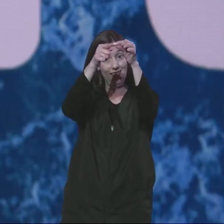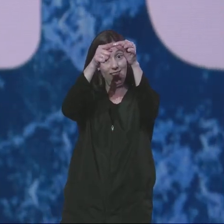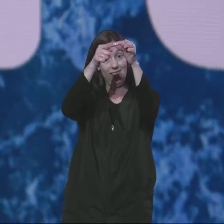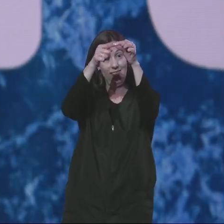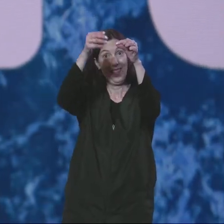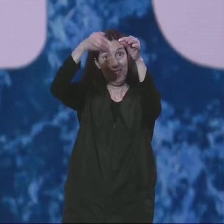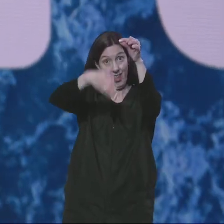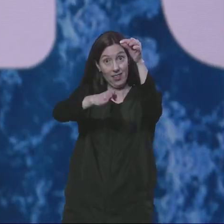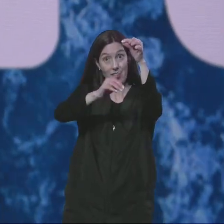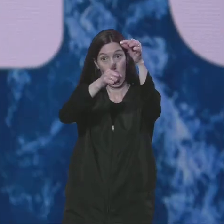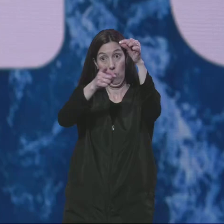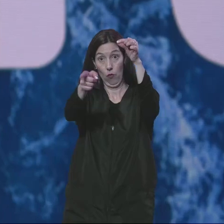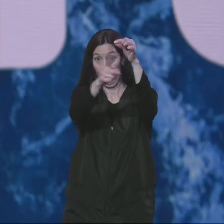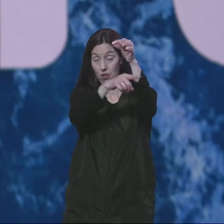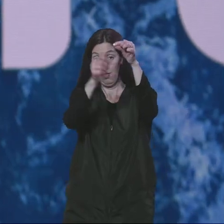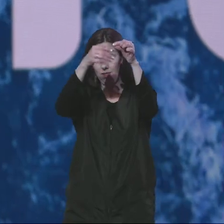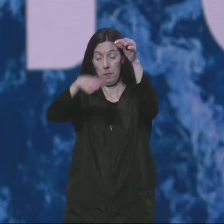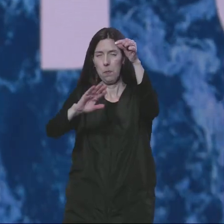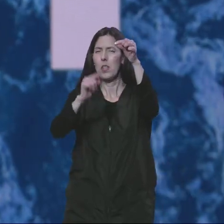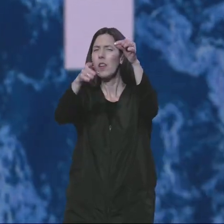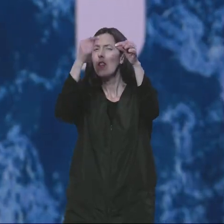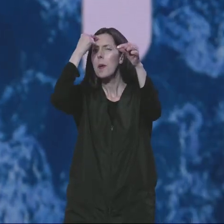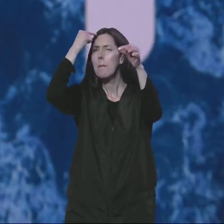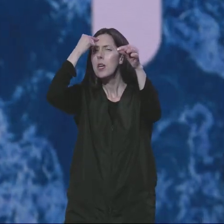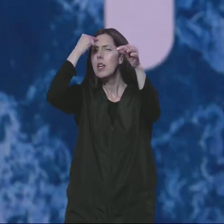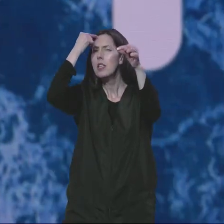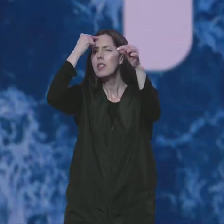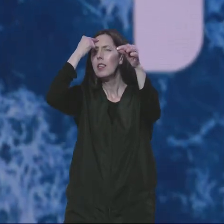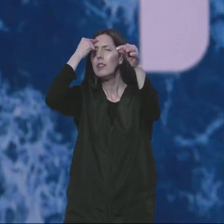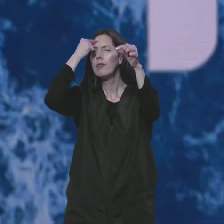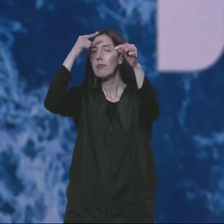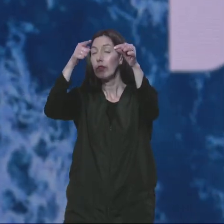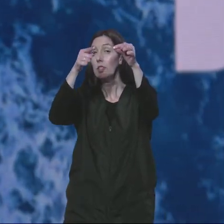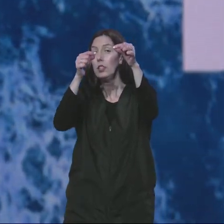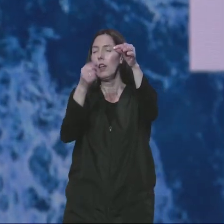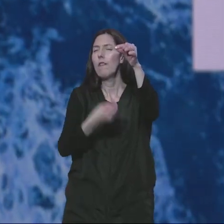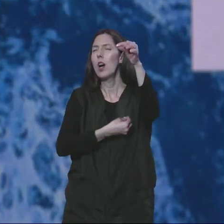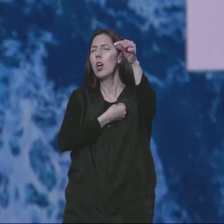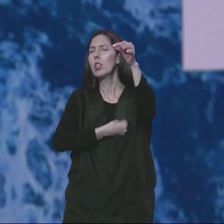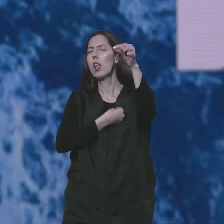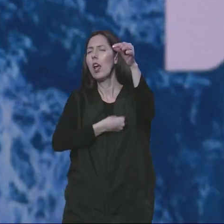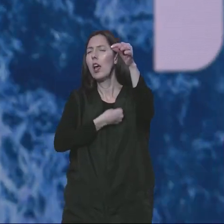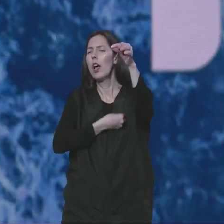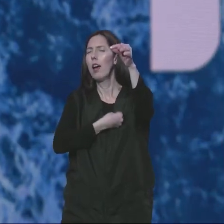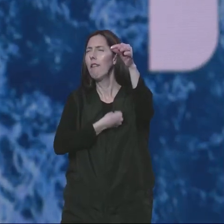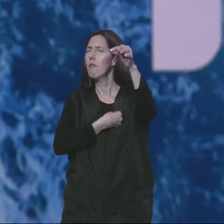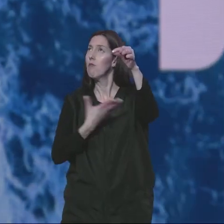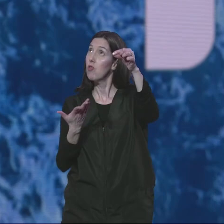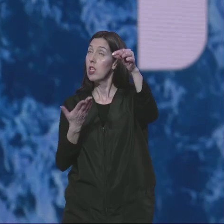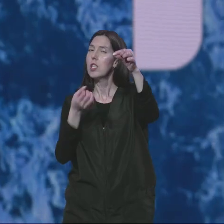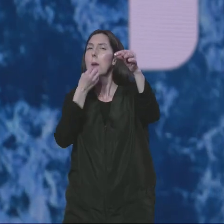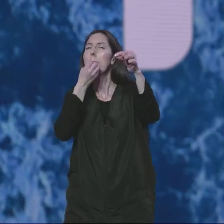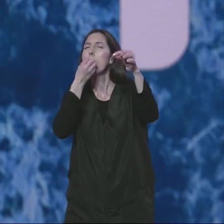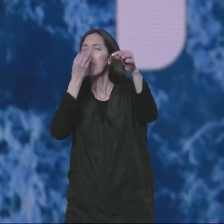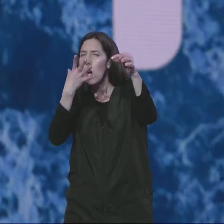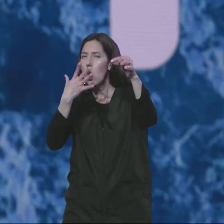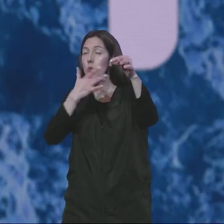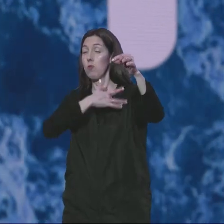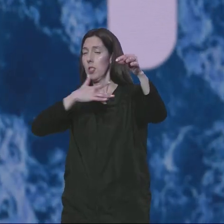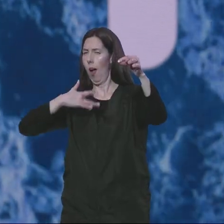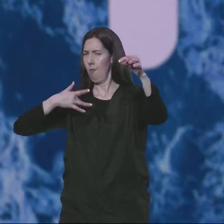E para pensar. Você vive no máximo, se você for uma pessoa muito